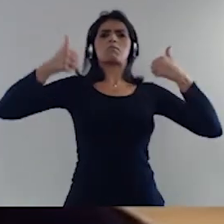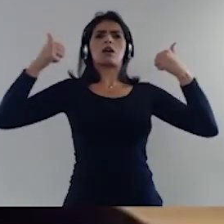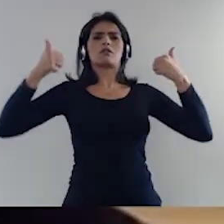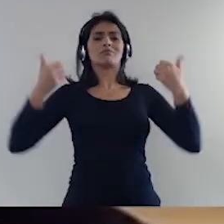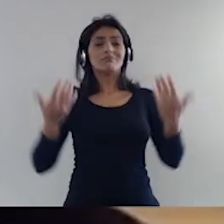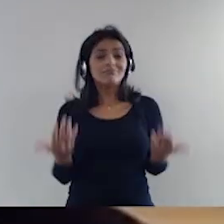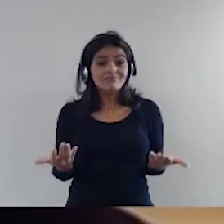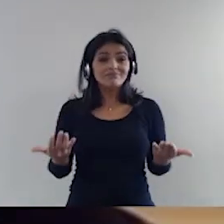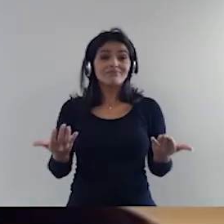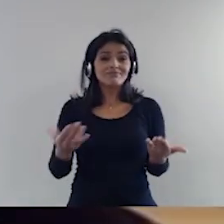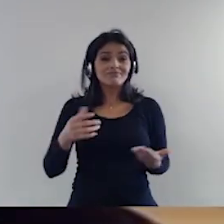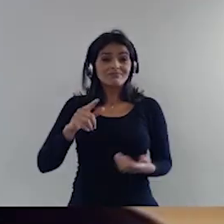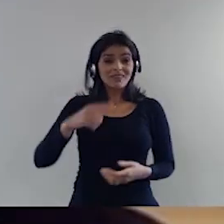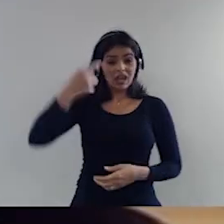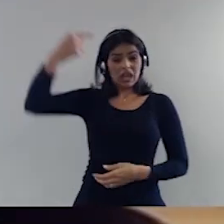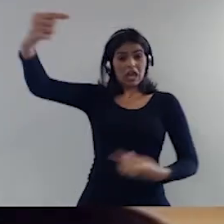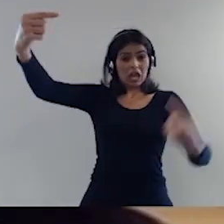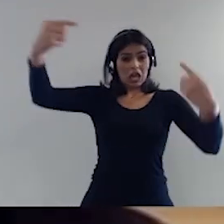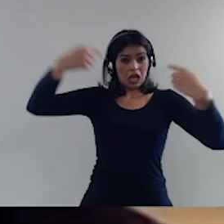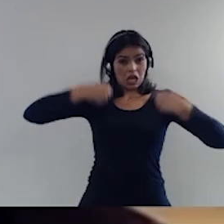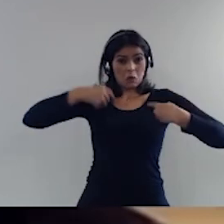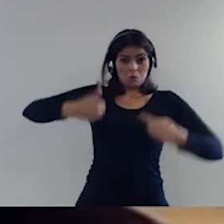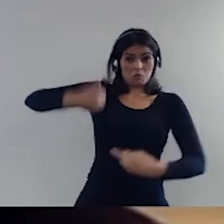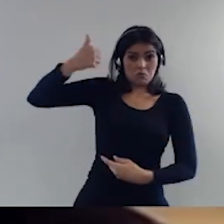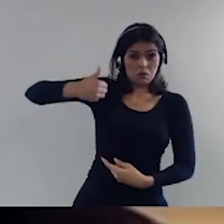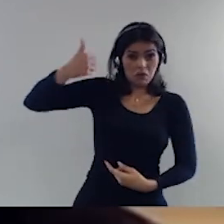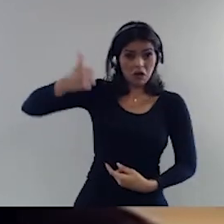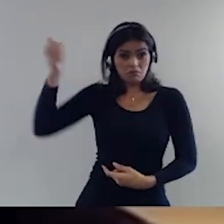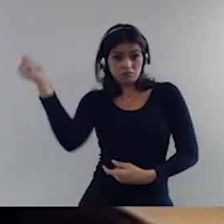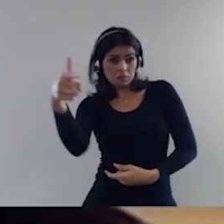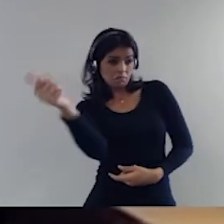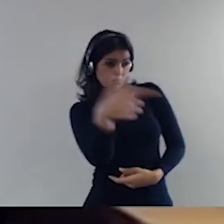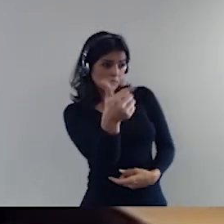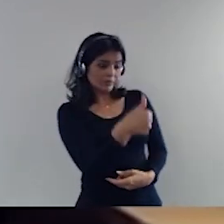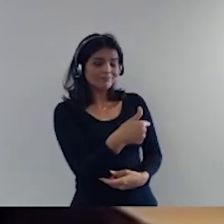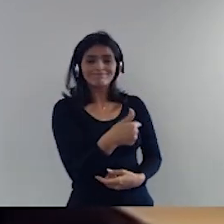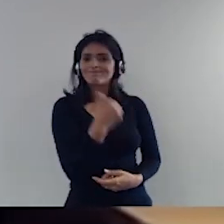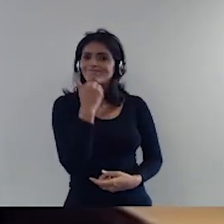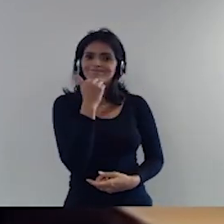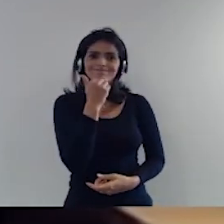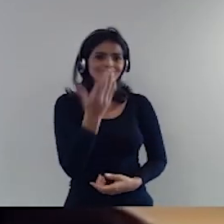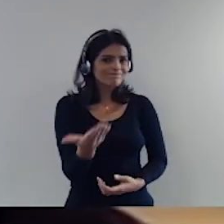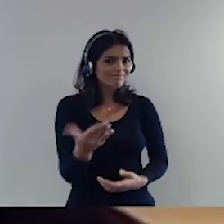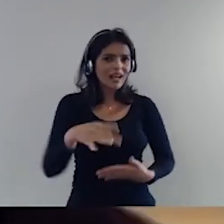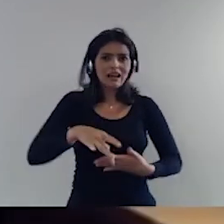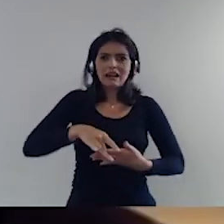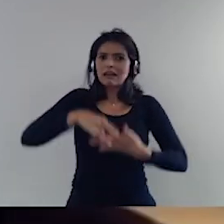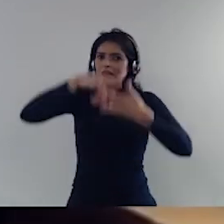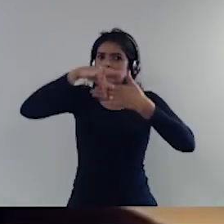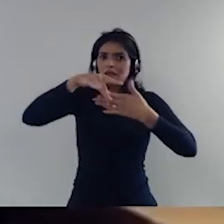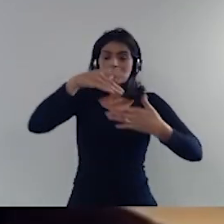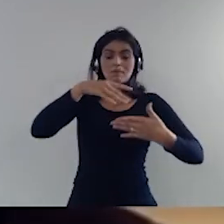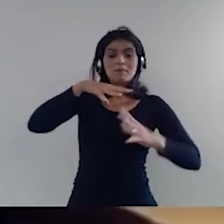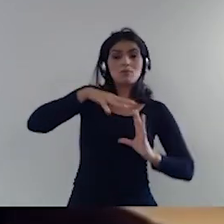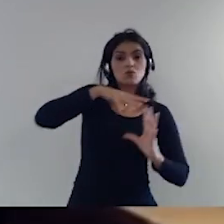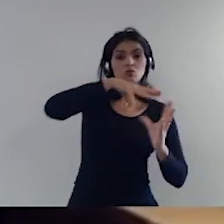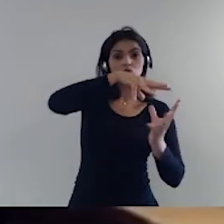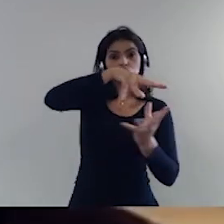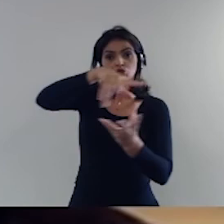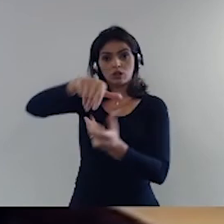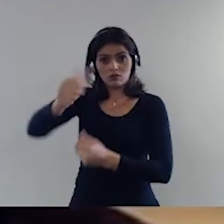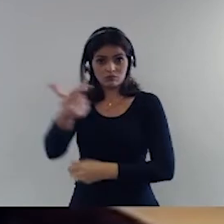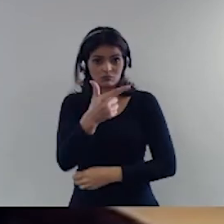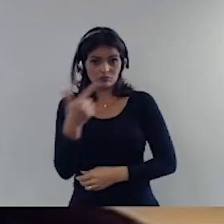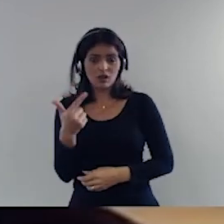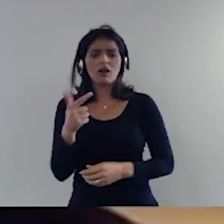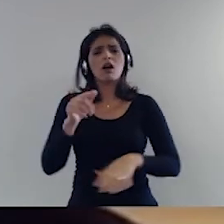primeiro. Portanto, você não tem uma grande liderança mundial, apesar de alguns países terem